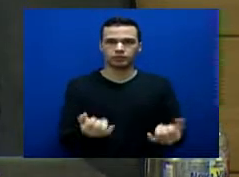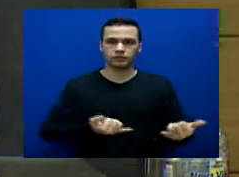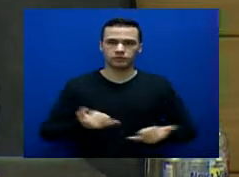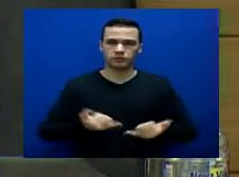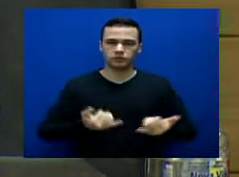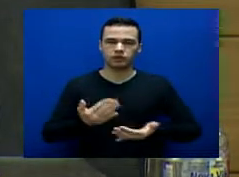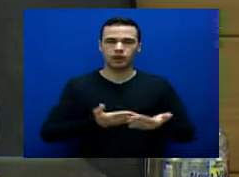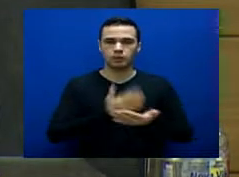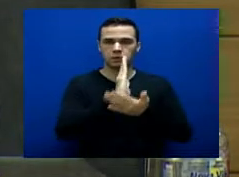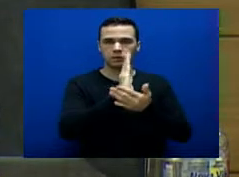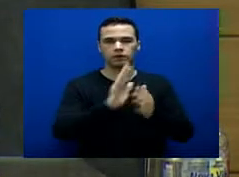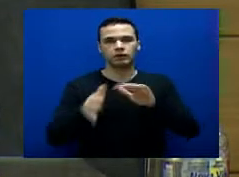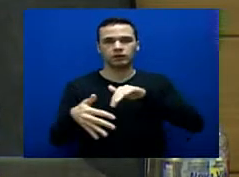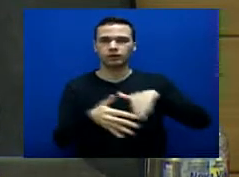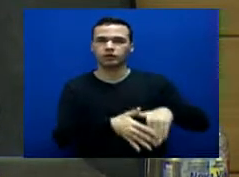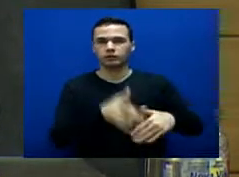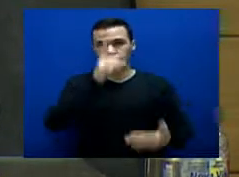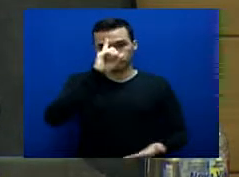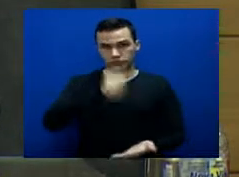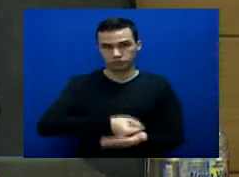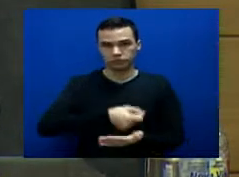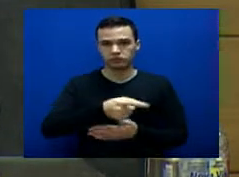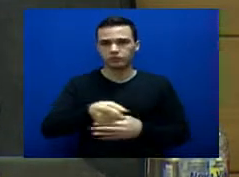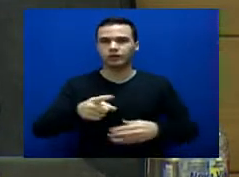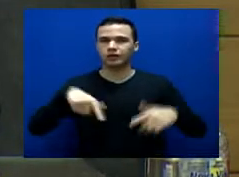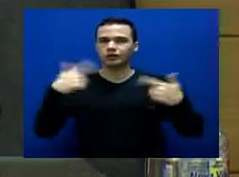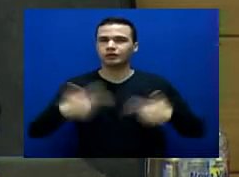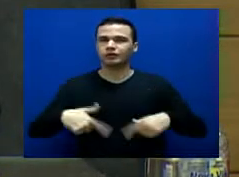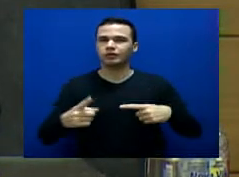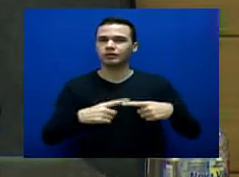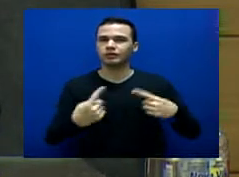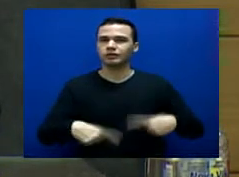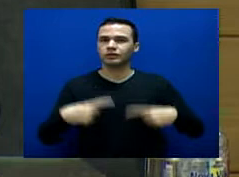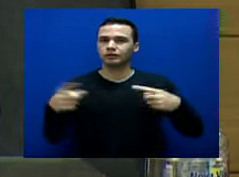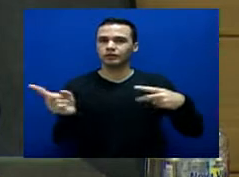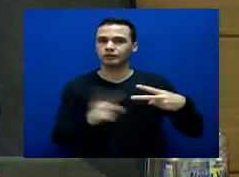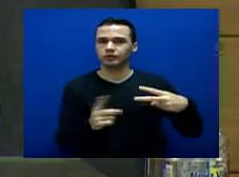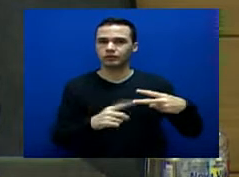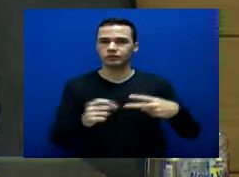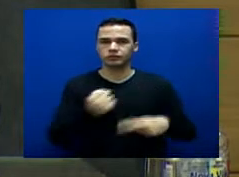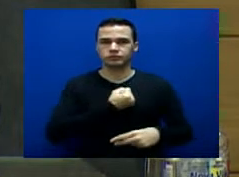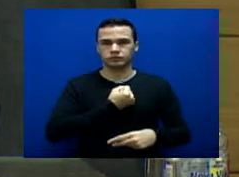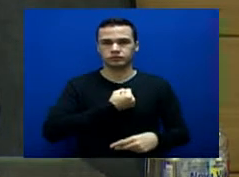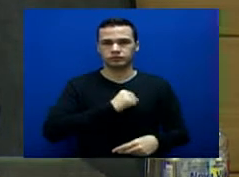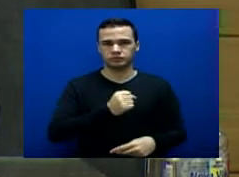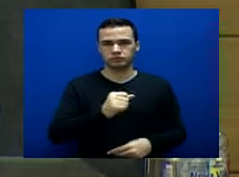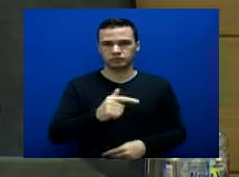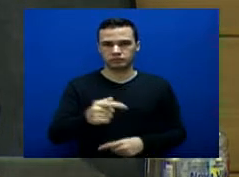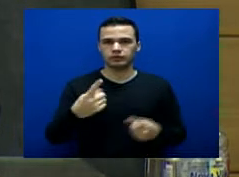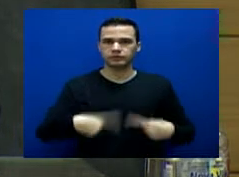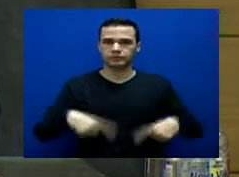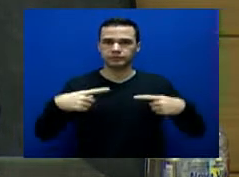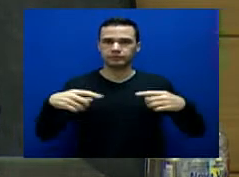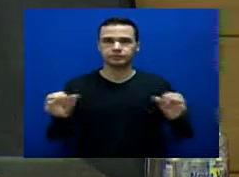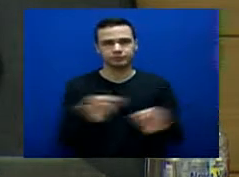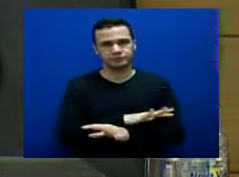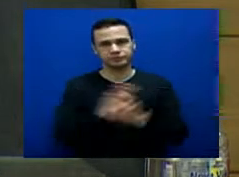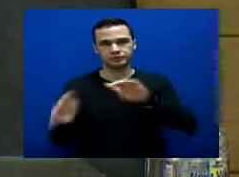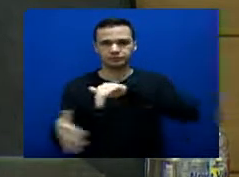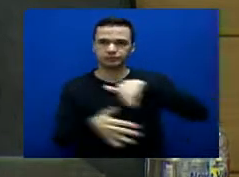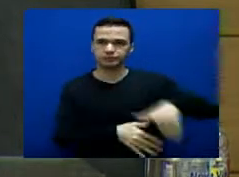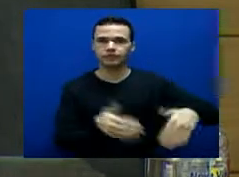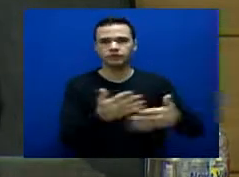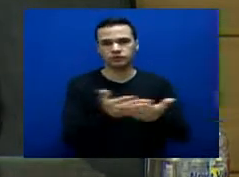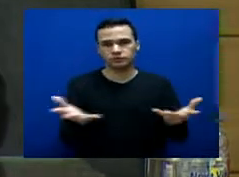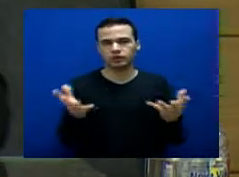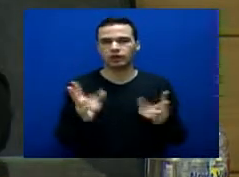como estão, fica aprovado, agora eu coloco em votação, em segunda discussão, o projeto 87, em discussão, encerrada a discussão, os